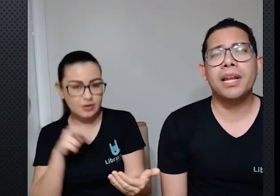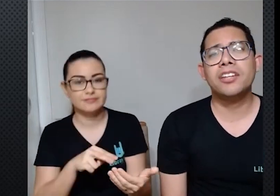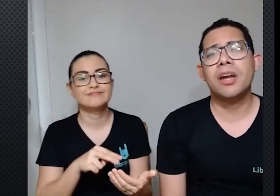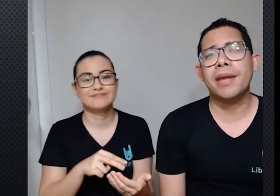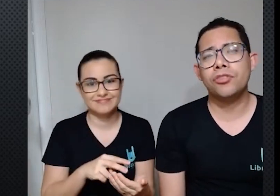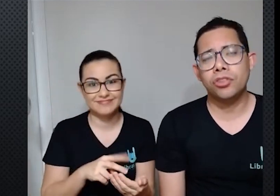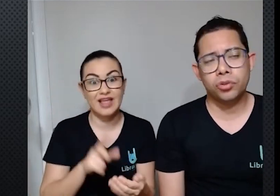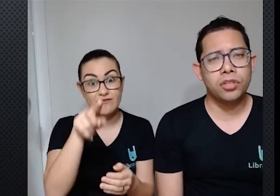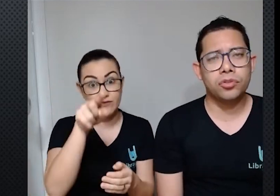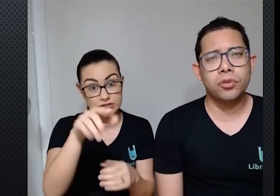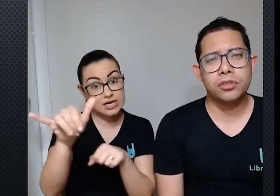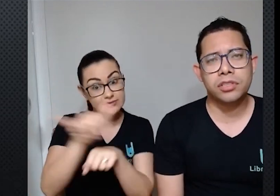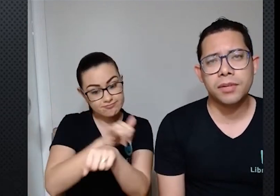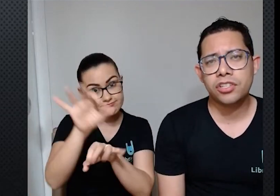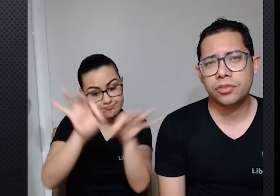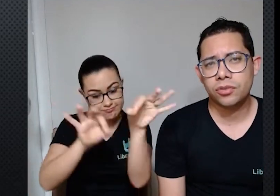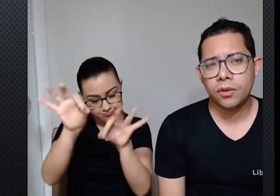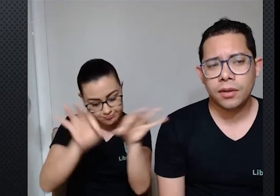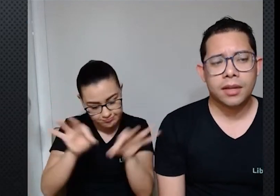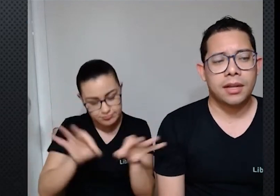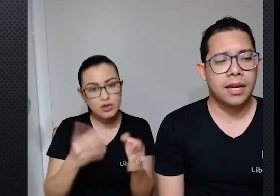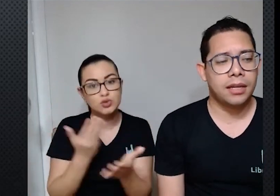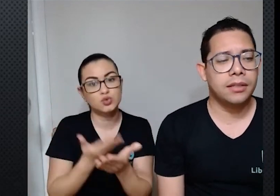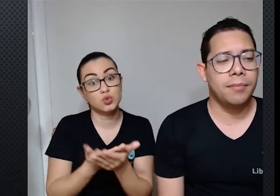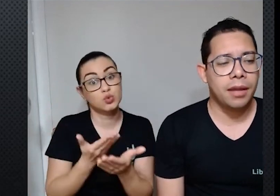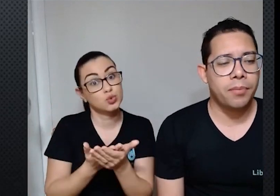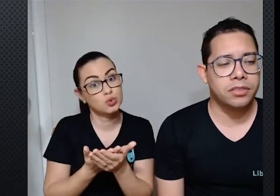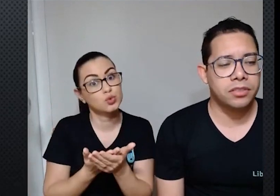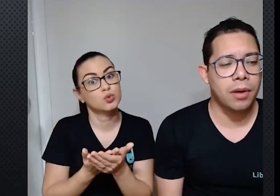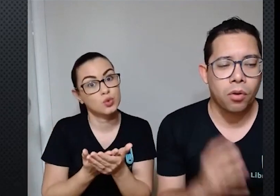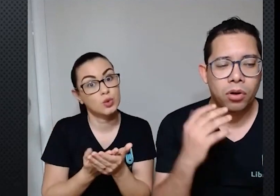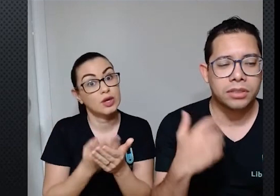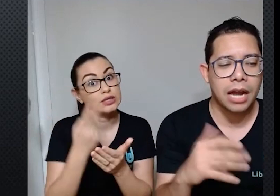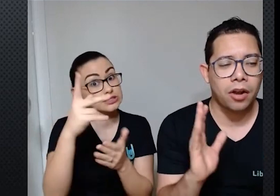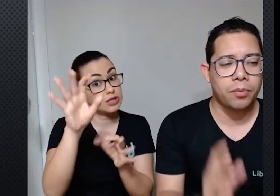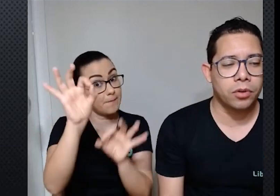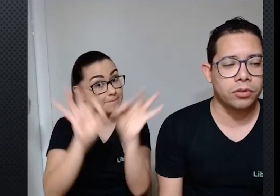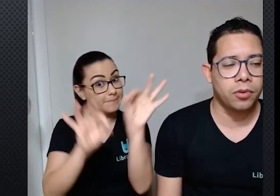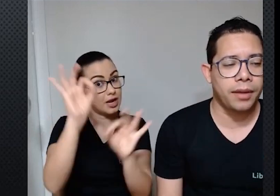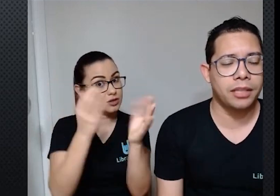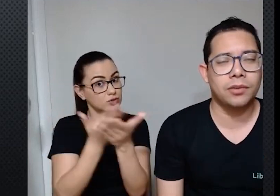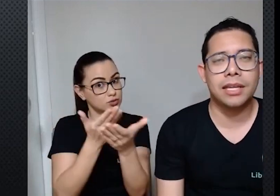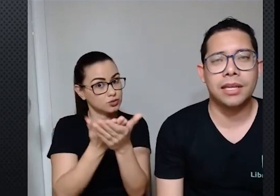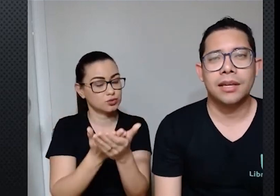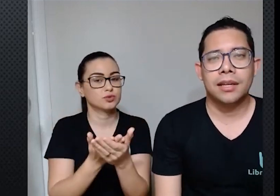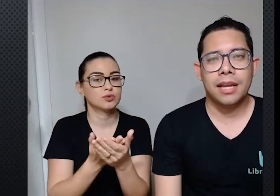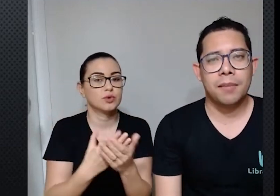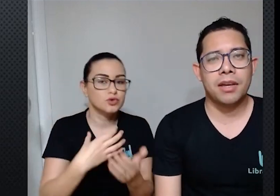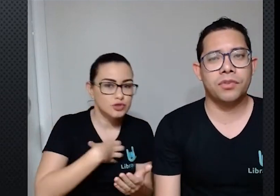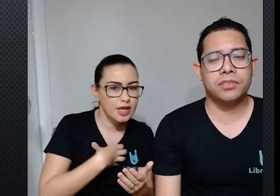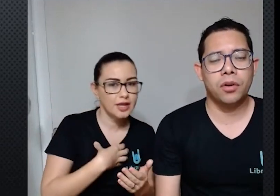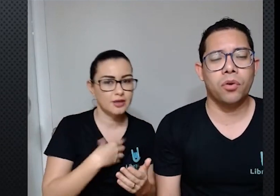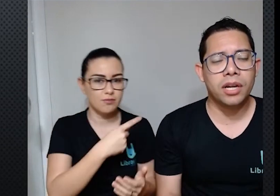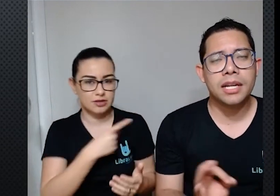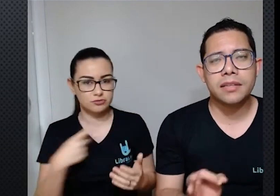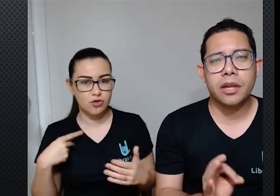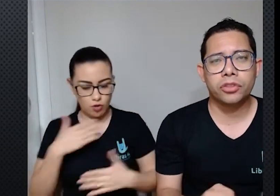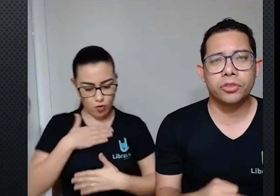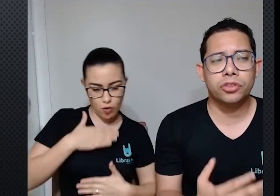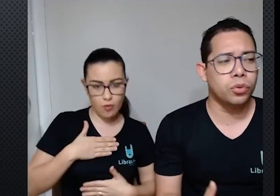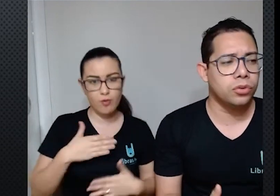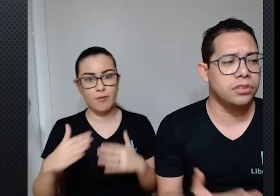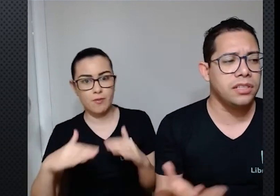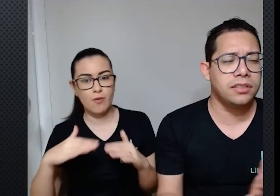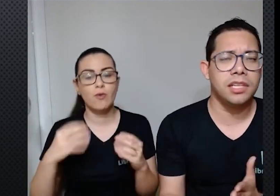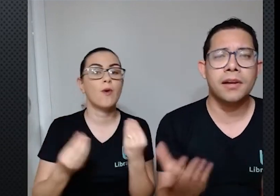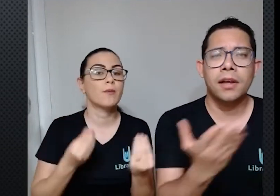seu planejamento de estudo em cima disso, né? Que também pode ser uma outra aula para um outro momento aí, né? Mas você organizar os